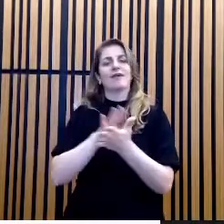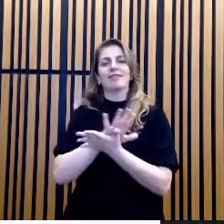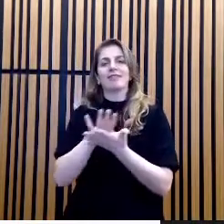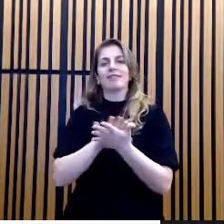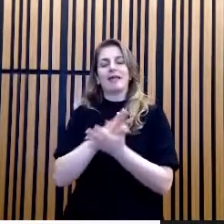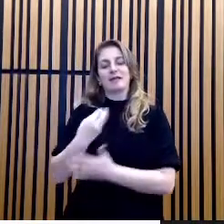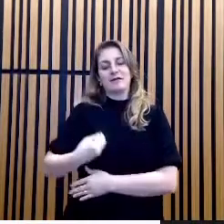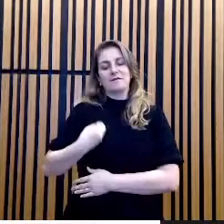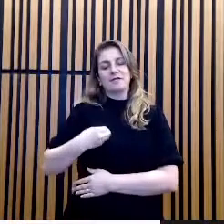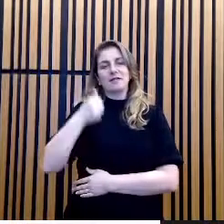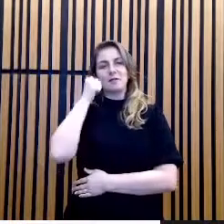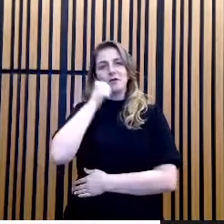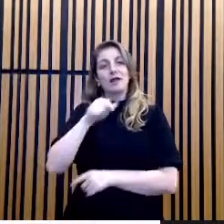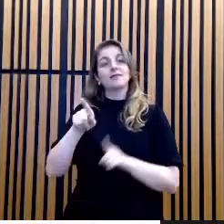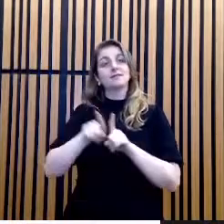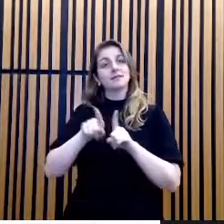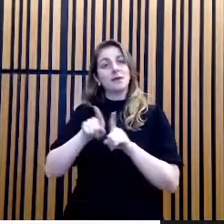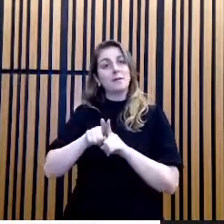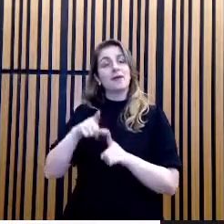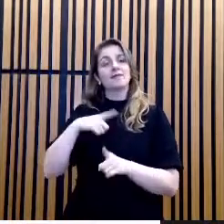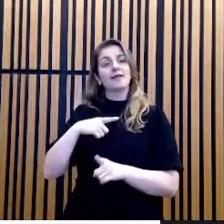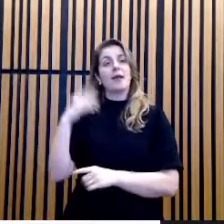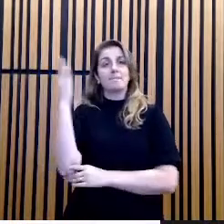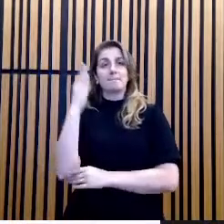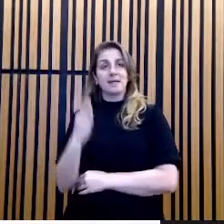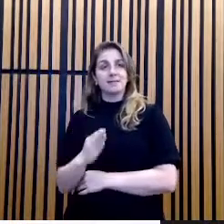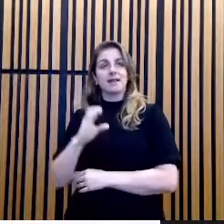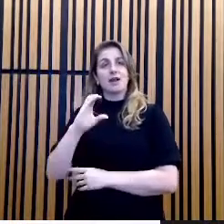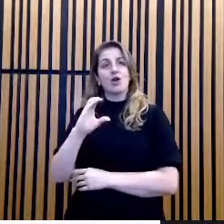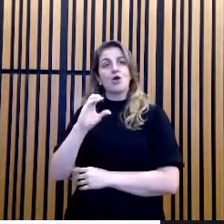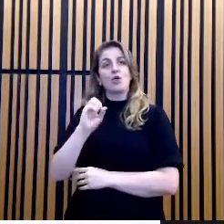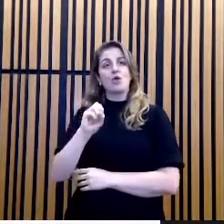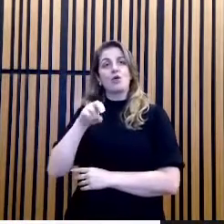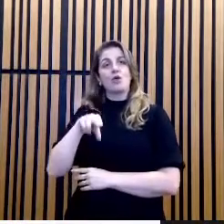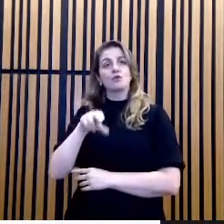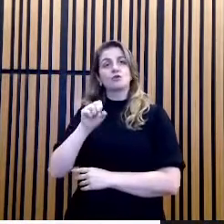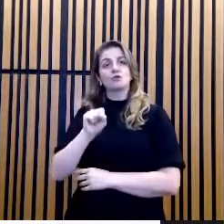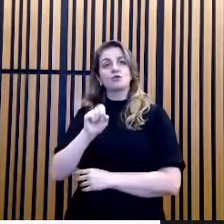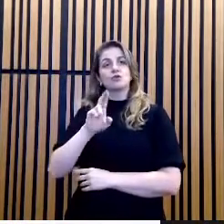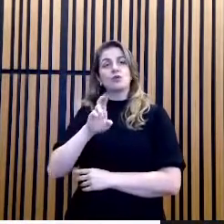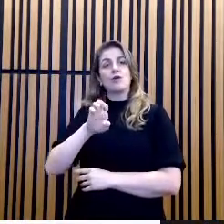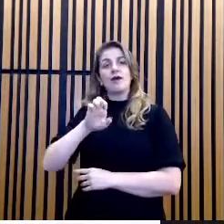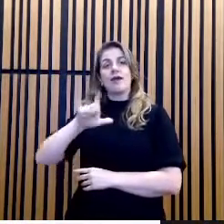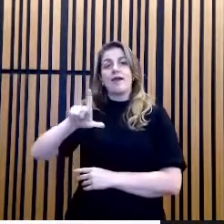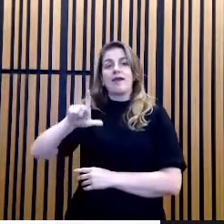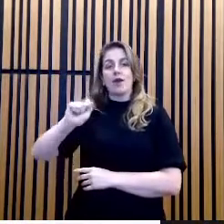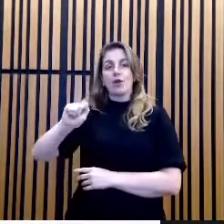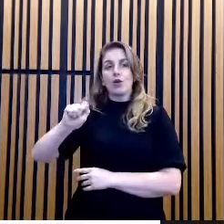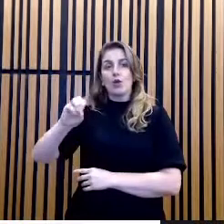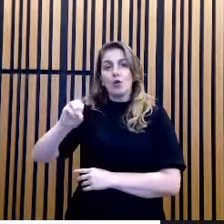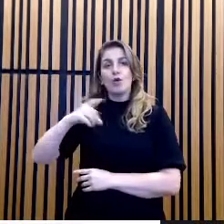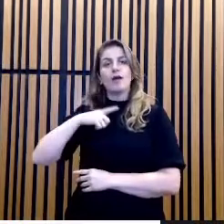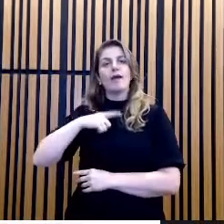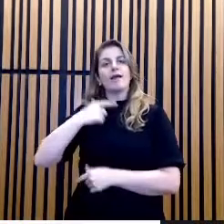nada. A Consuelo Blocker, que é brasileira, filha da Constanza, minha amiga, trabalha em Florença há mais de 20